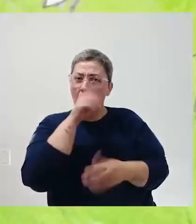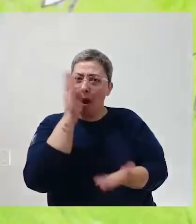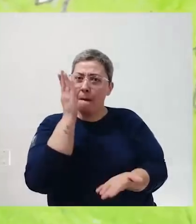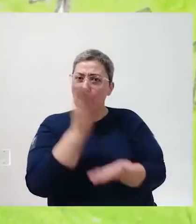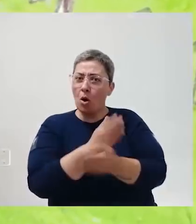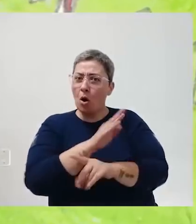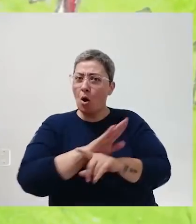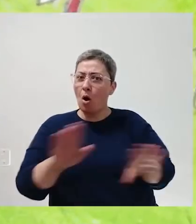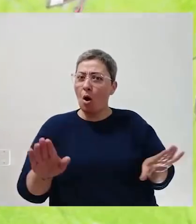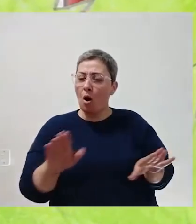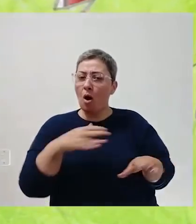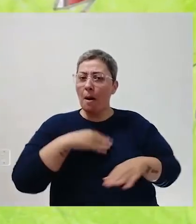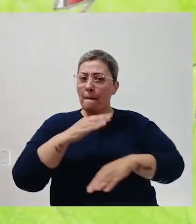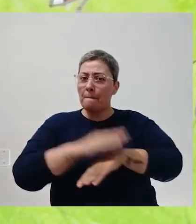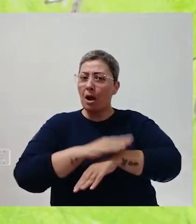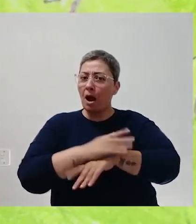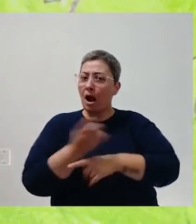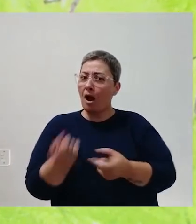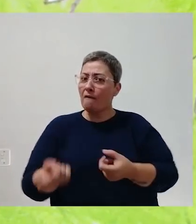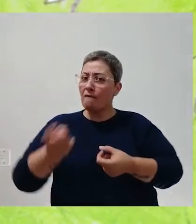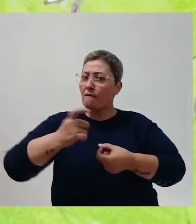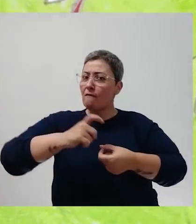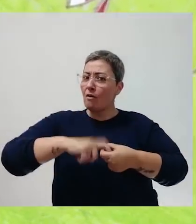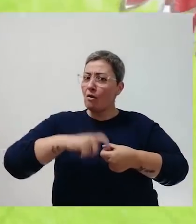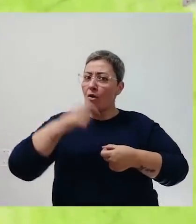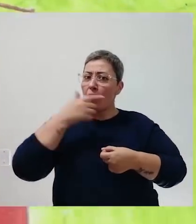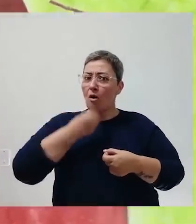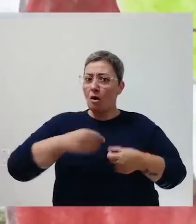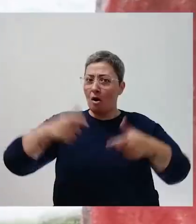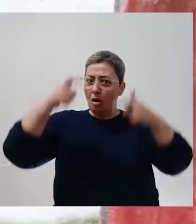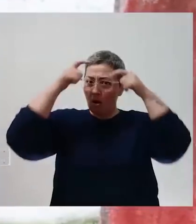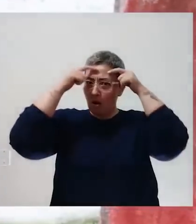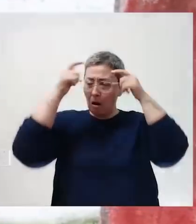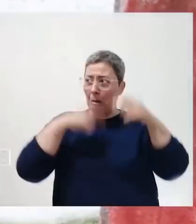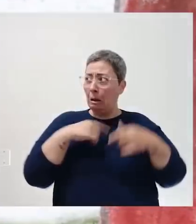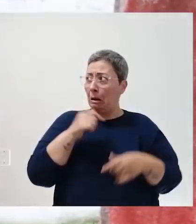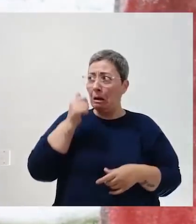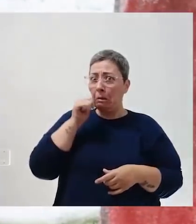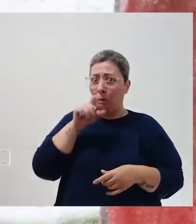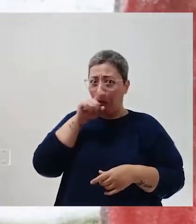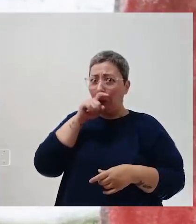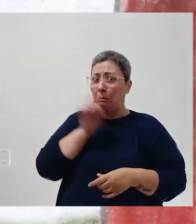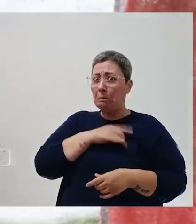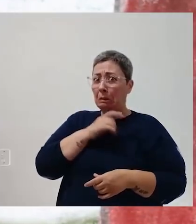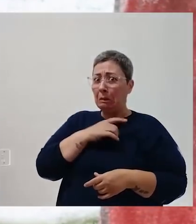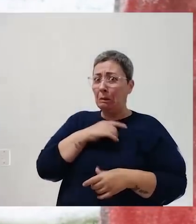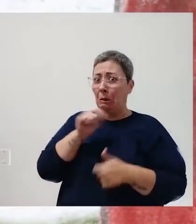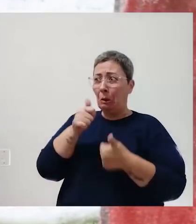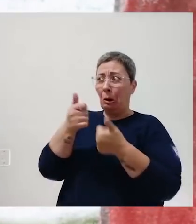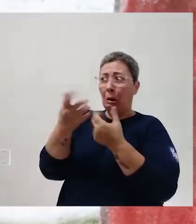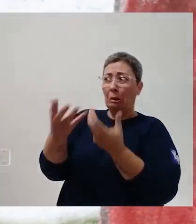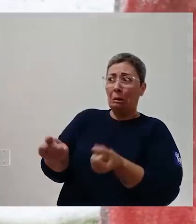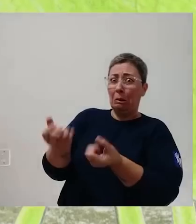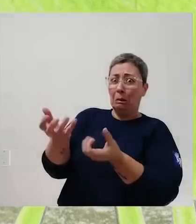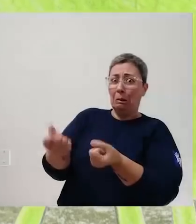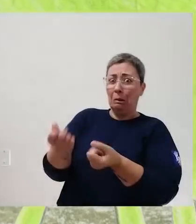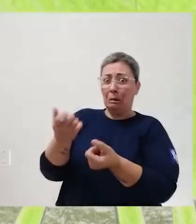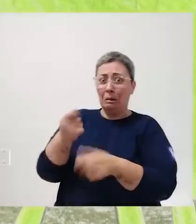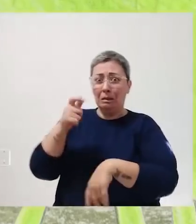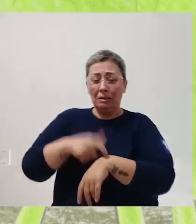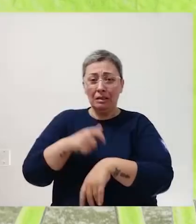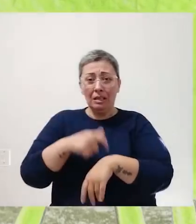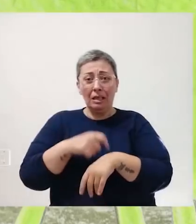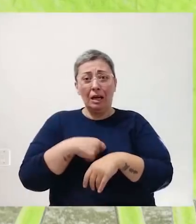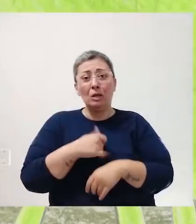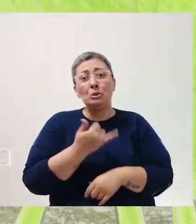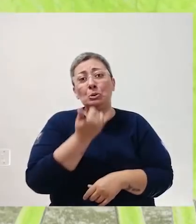ela transformasse o sapo em príncipe novamente. A bruxa, com medo, atendeu prontamente. Para